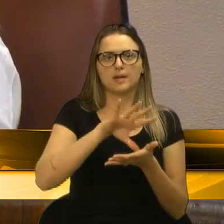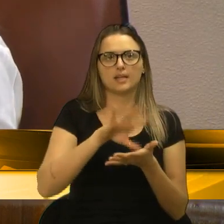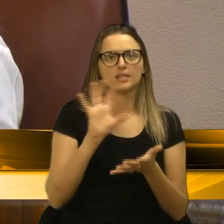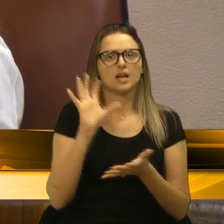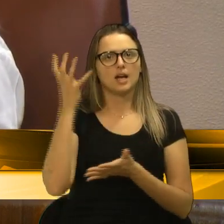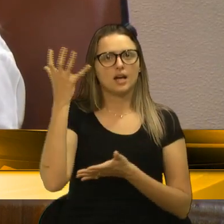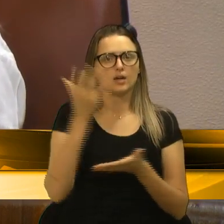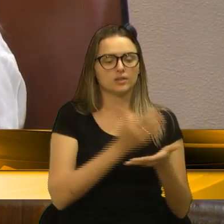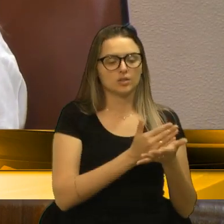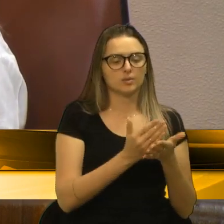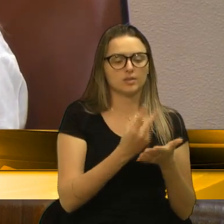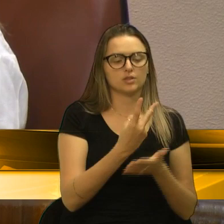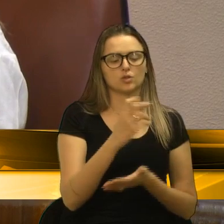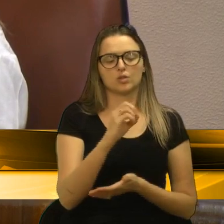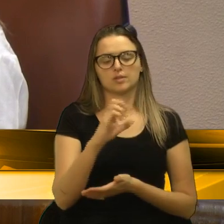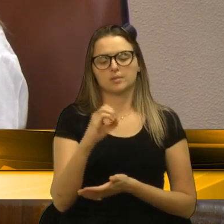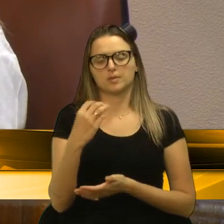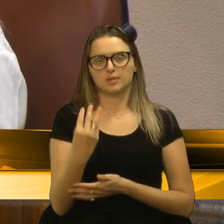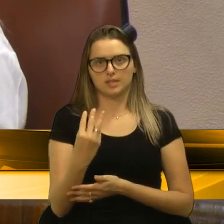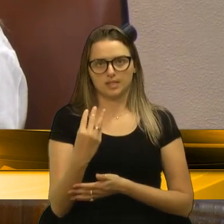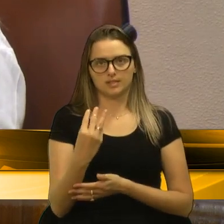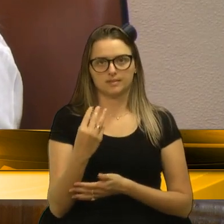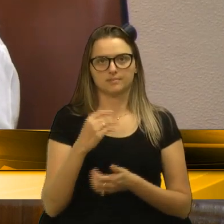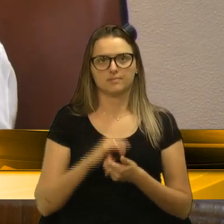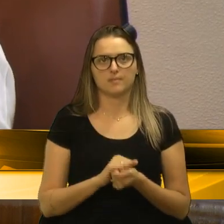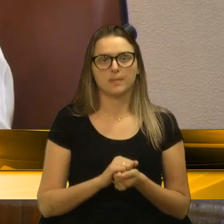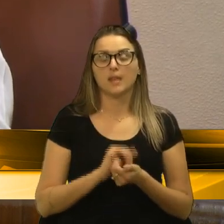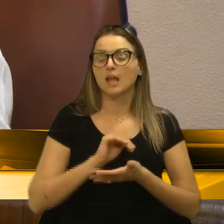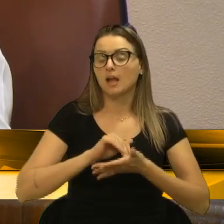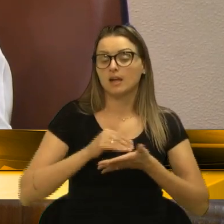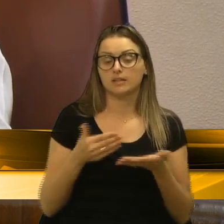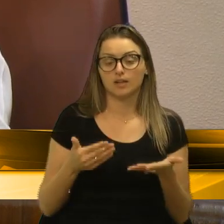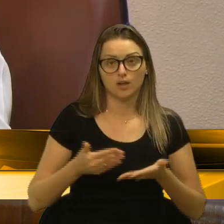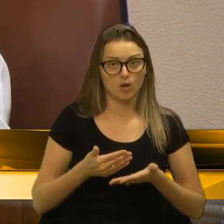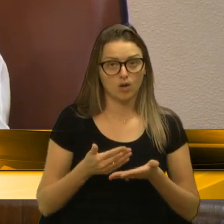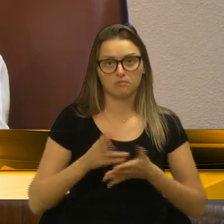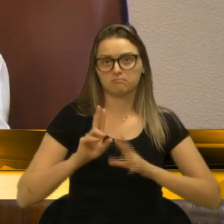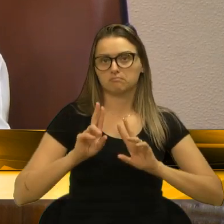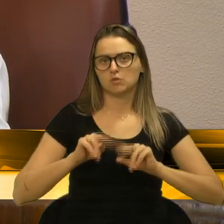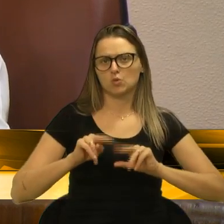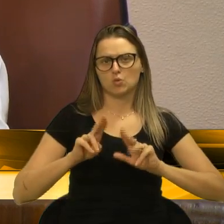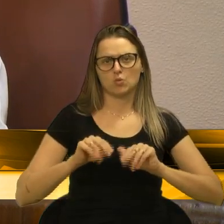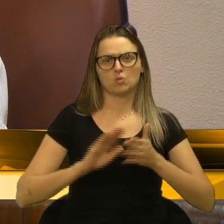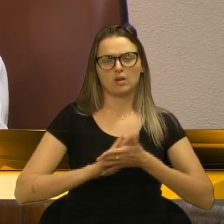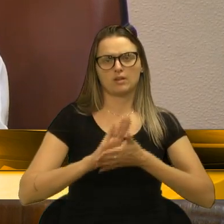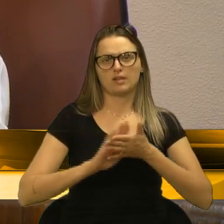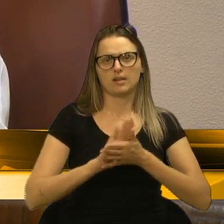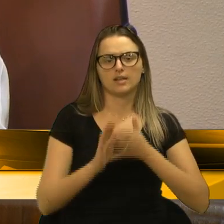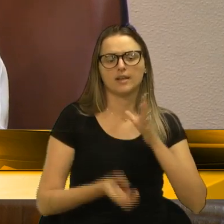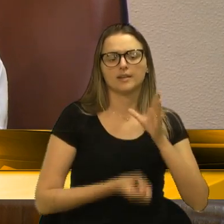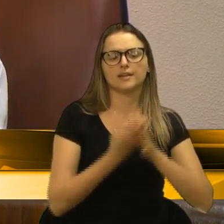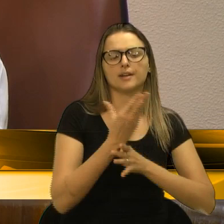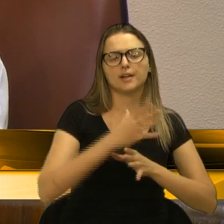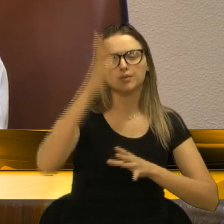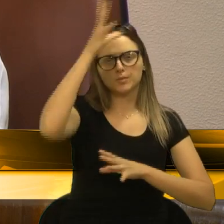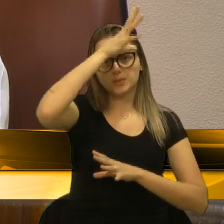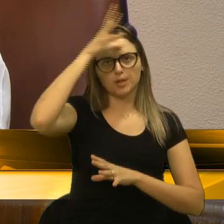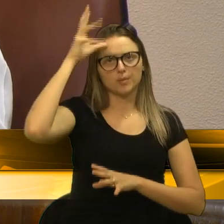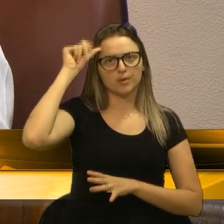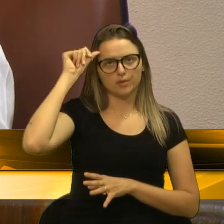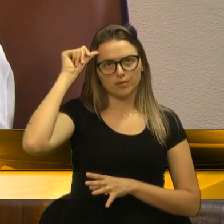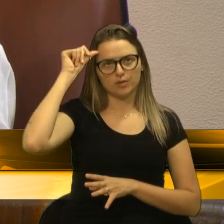desde 2003, ou seja, até então, jamais tinha sido criado pelo Poder Público